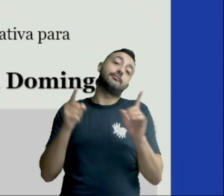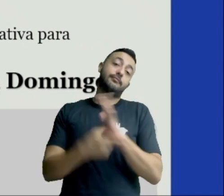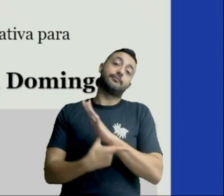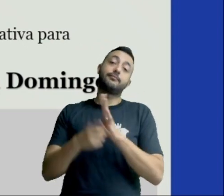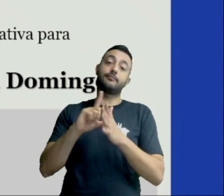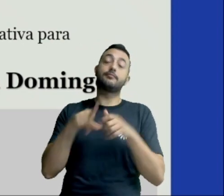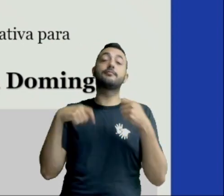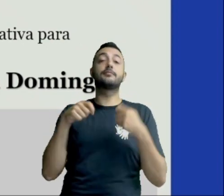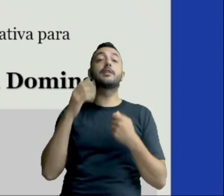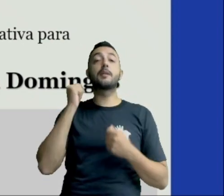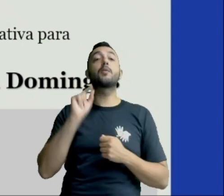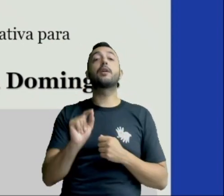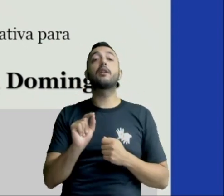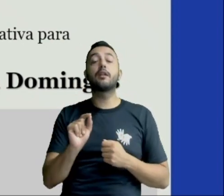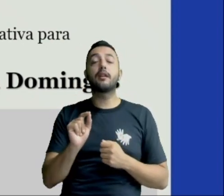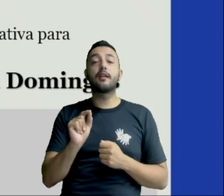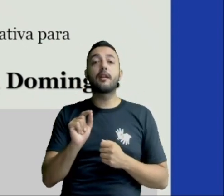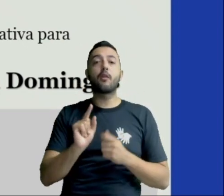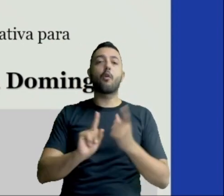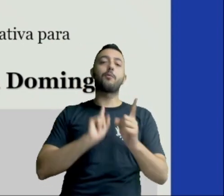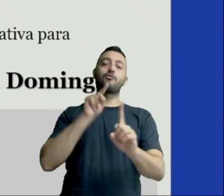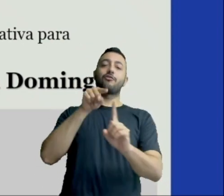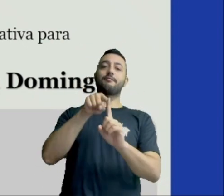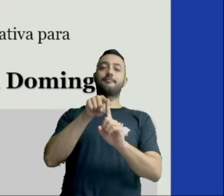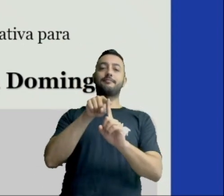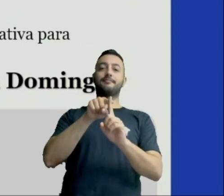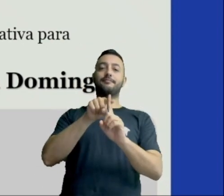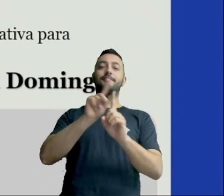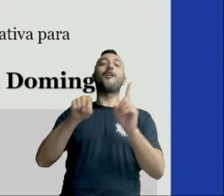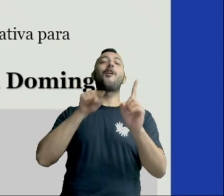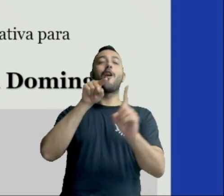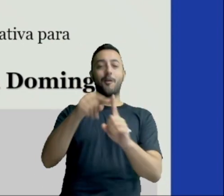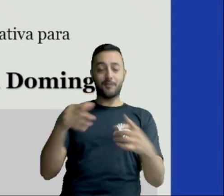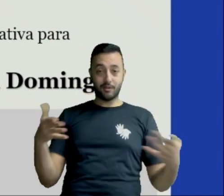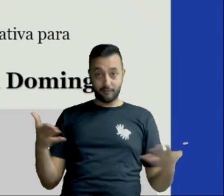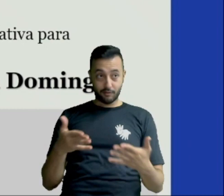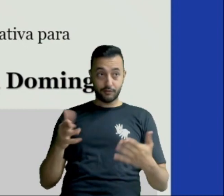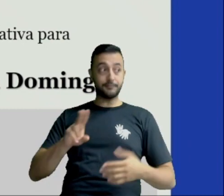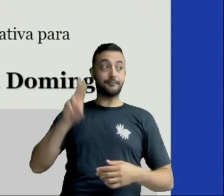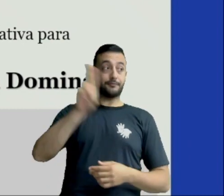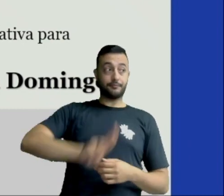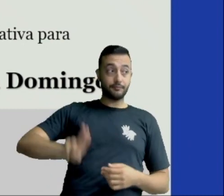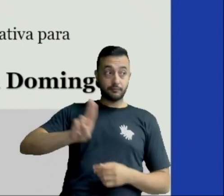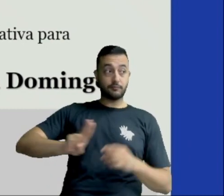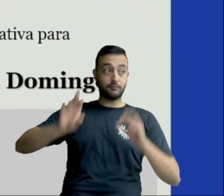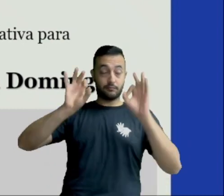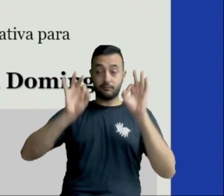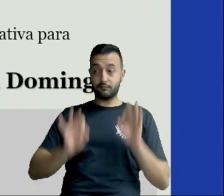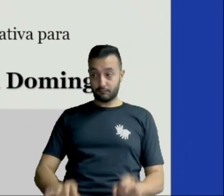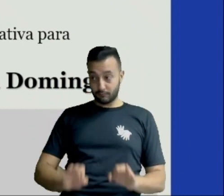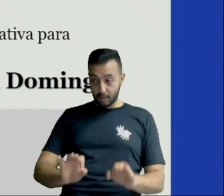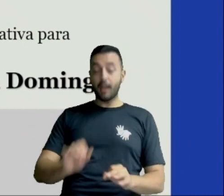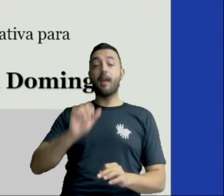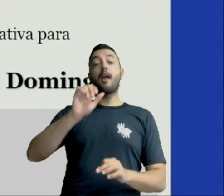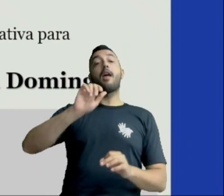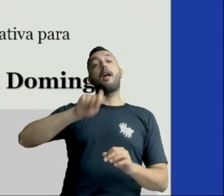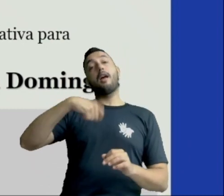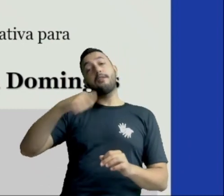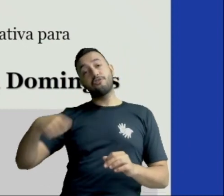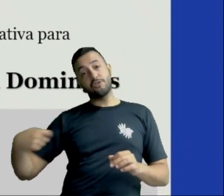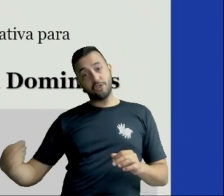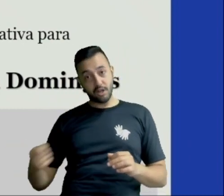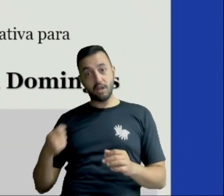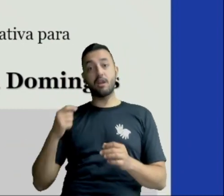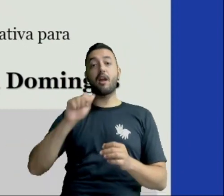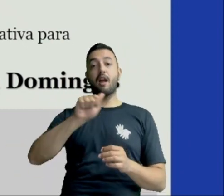antes, a gente precisa saber o quê? O objetivo. O objetivo de hoje é utilizar corretamente adjetivos para